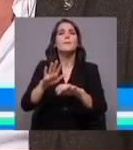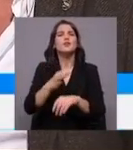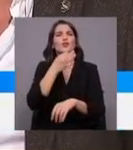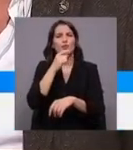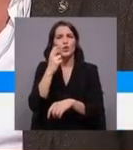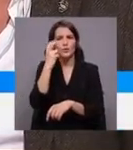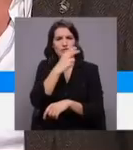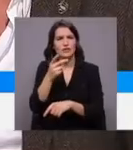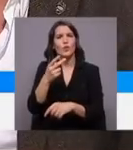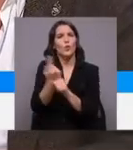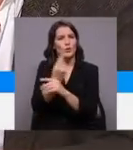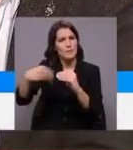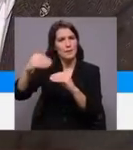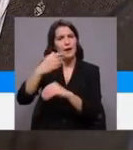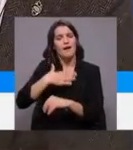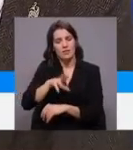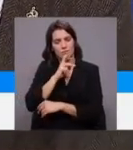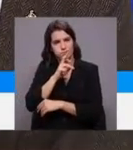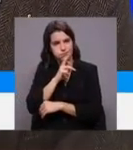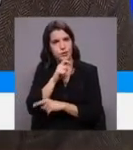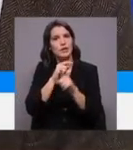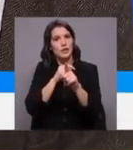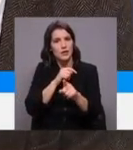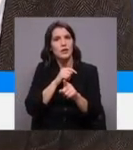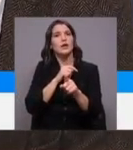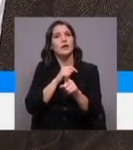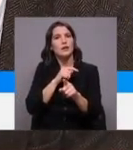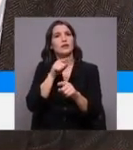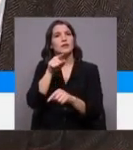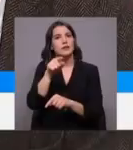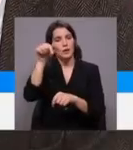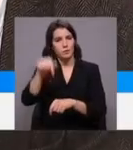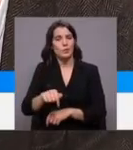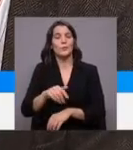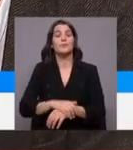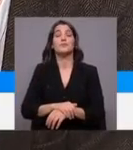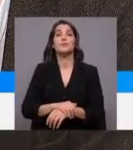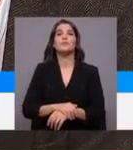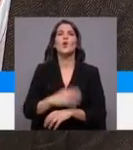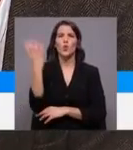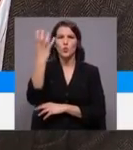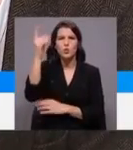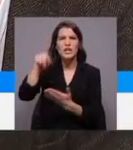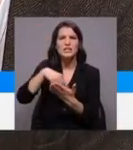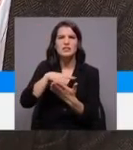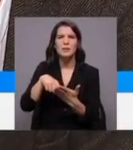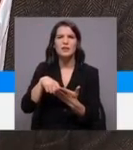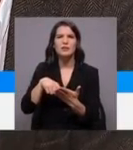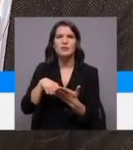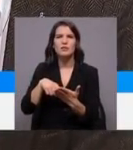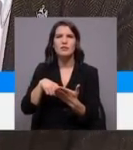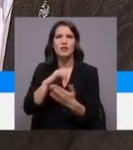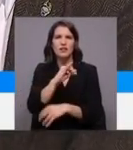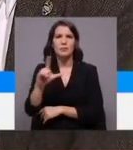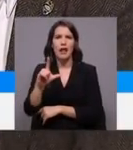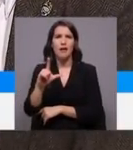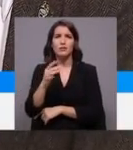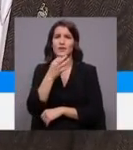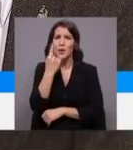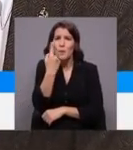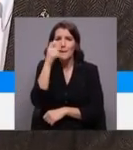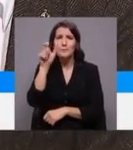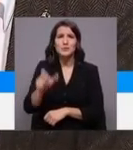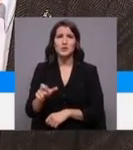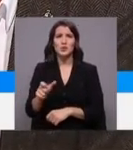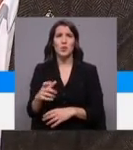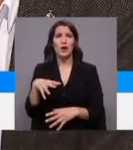falou muito mais coisas que faço bem rebater maneira de imediato cultura de cancelamento nem te digo liberado só sabe uma